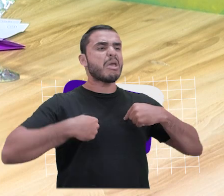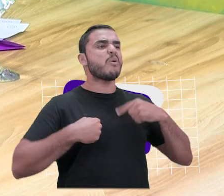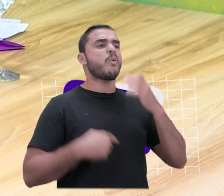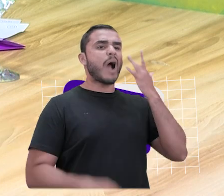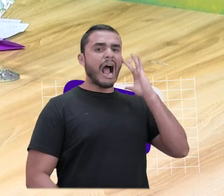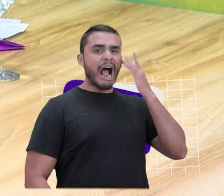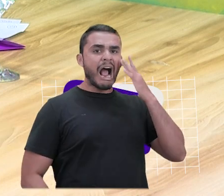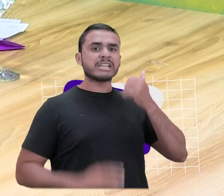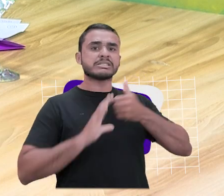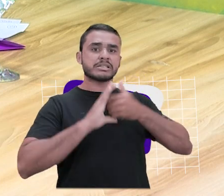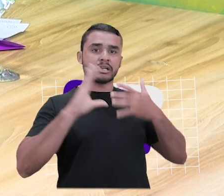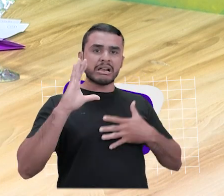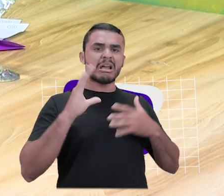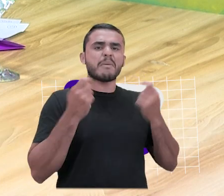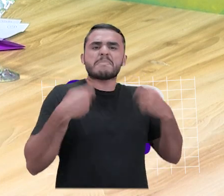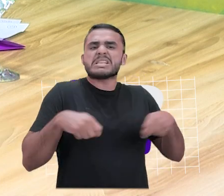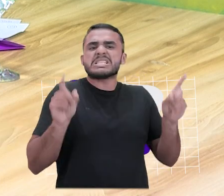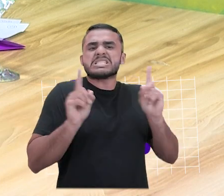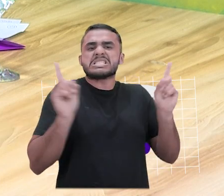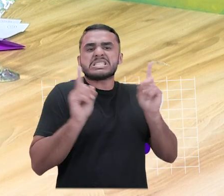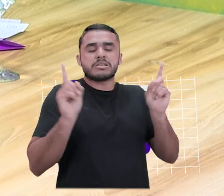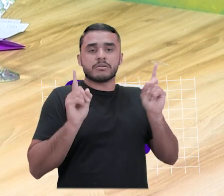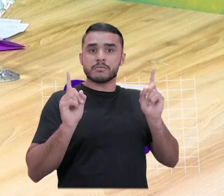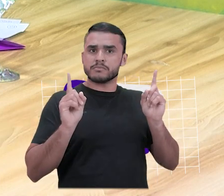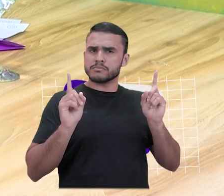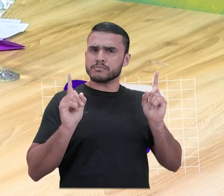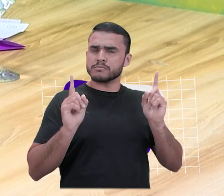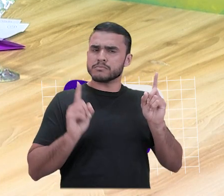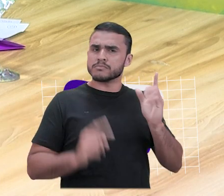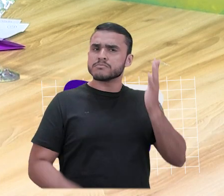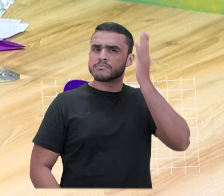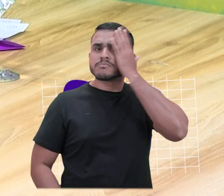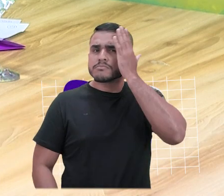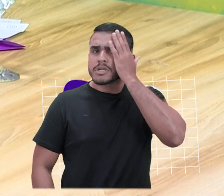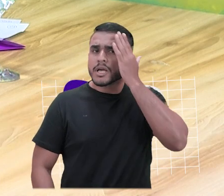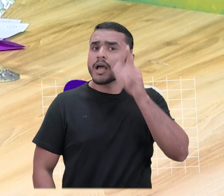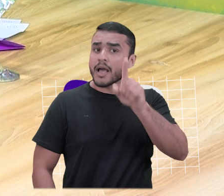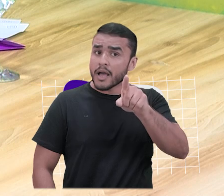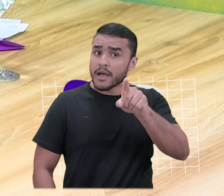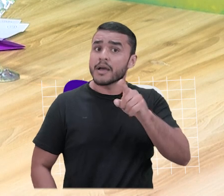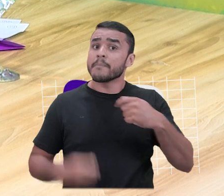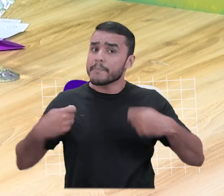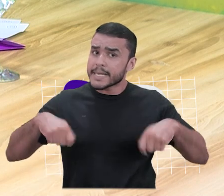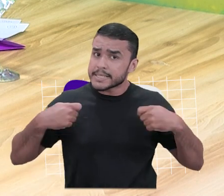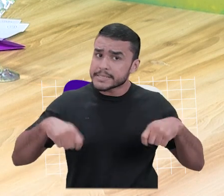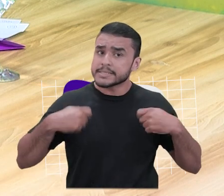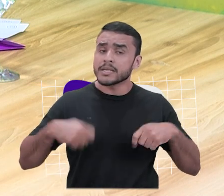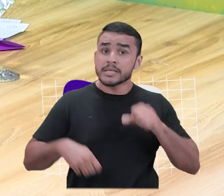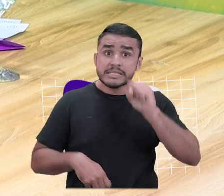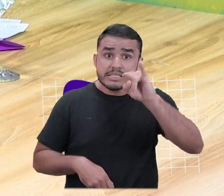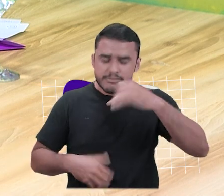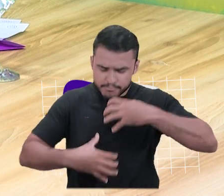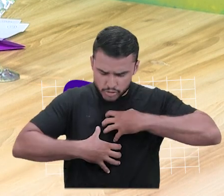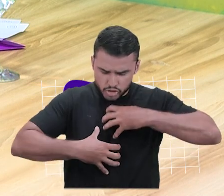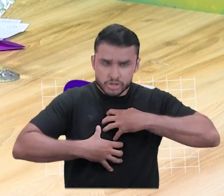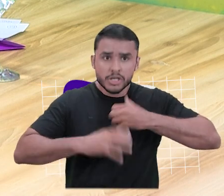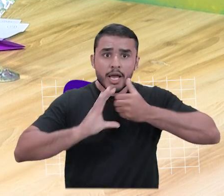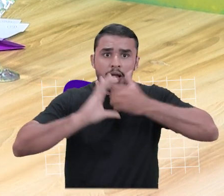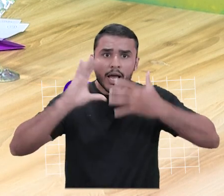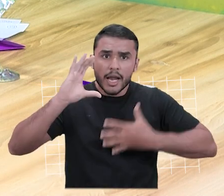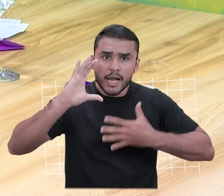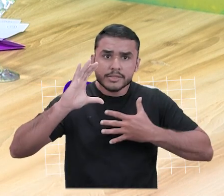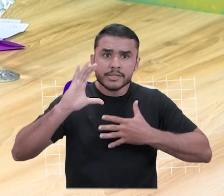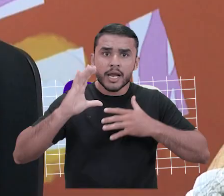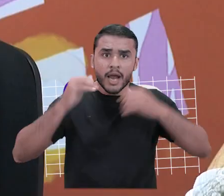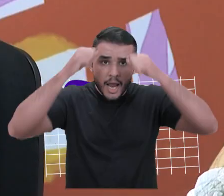Já tô aqui. Já tô aqui pra quê? Tudo. Não, na verdade, gente. olha, você vai descobrir muita coisa. Você vai olhar para trás de uma outra forma e você vai olhar o